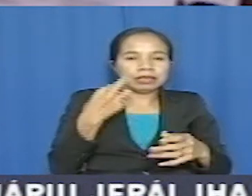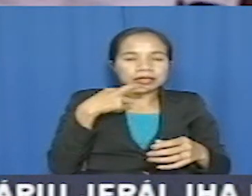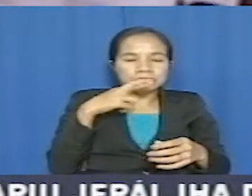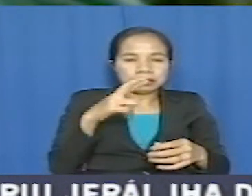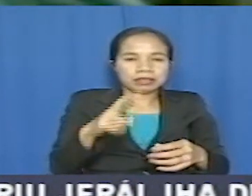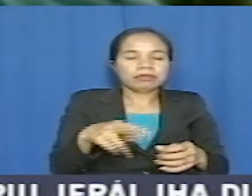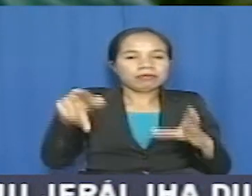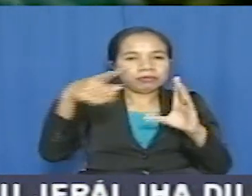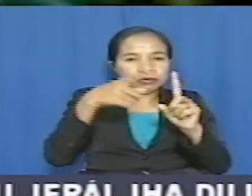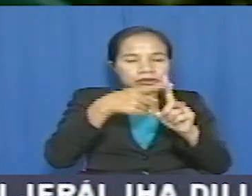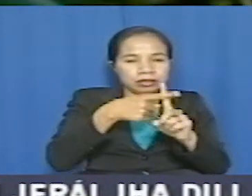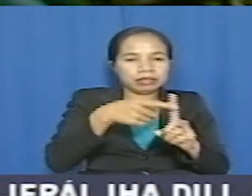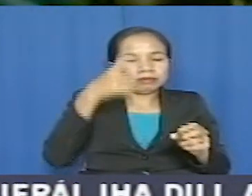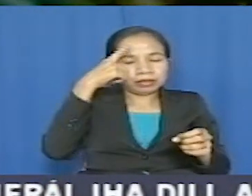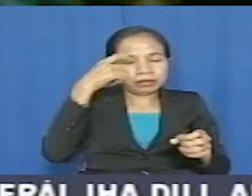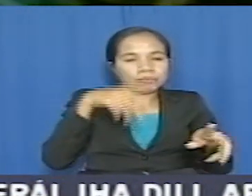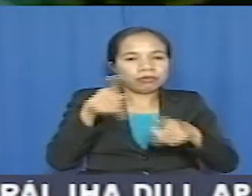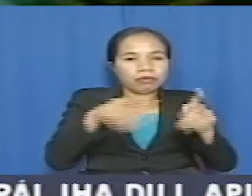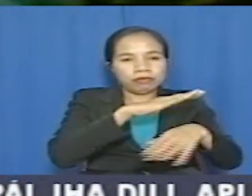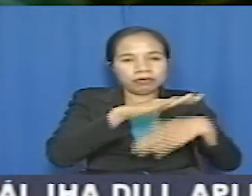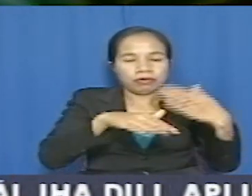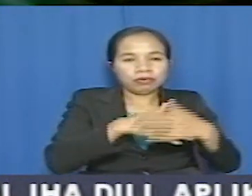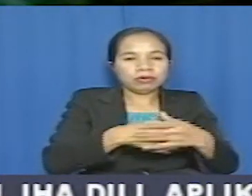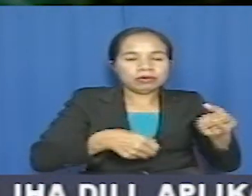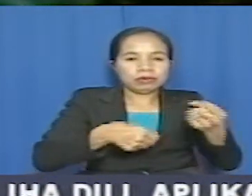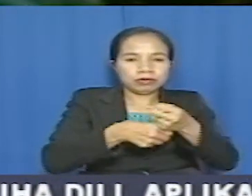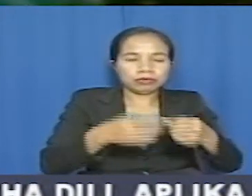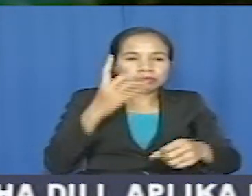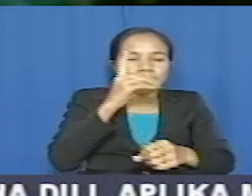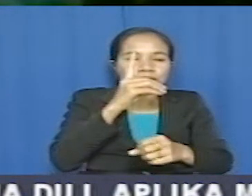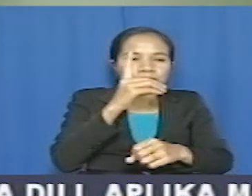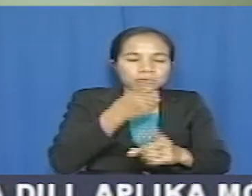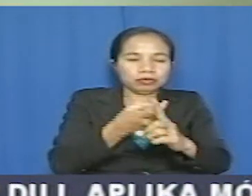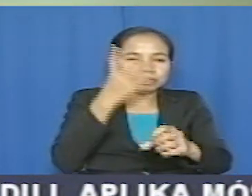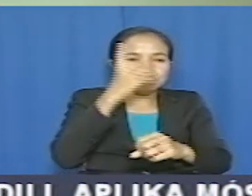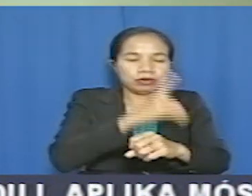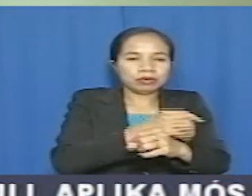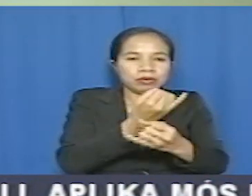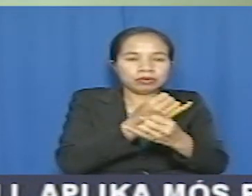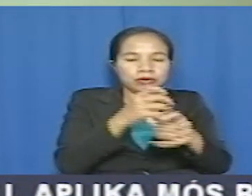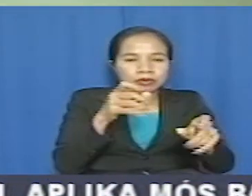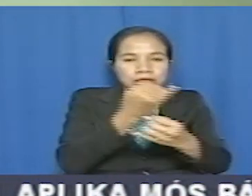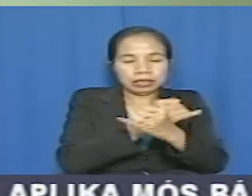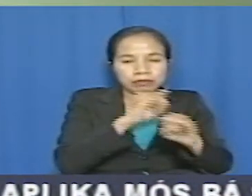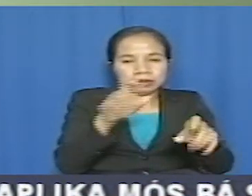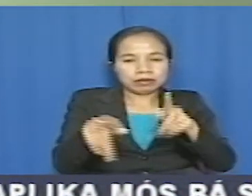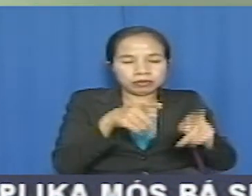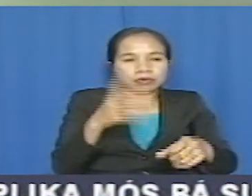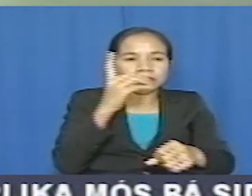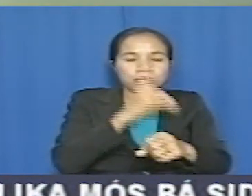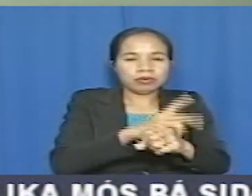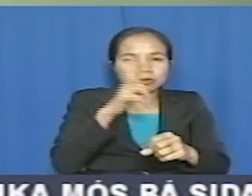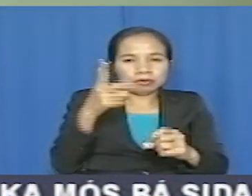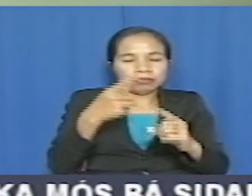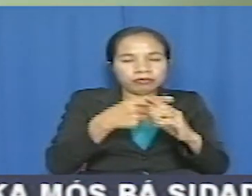resultado positivo tamba povo hotu kontribui li husi loron consulta popular iha loron tolonulo fulangosto